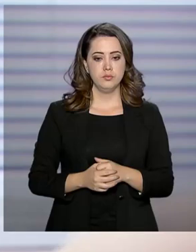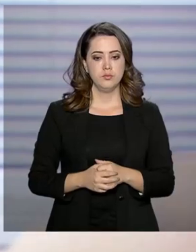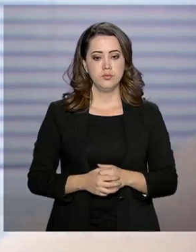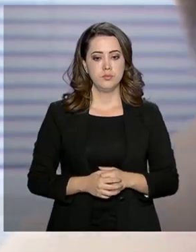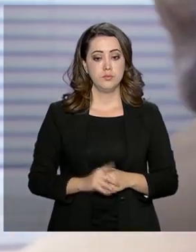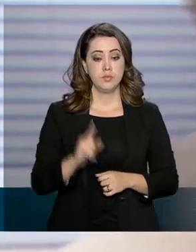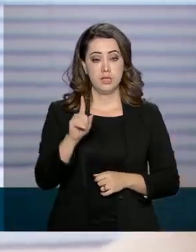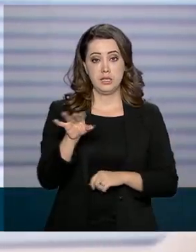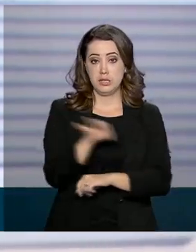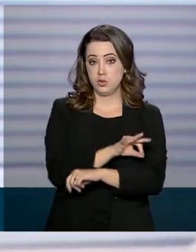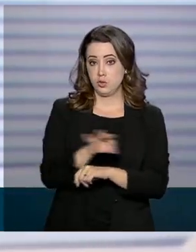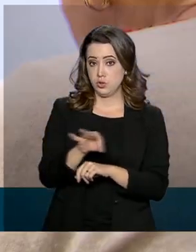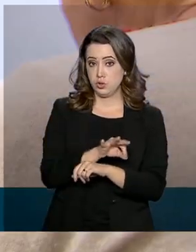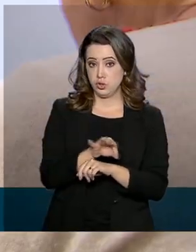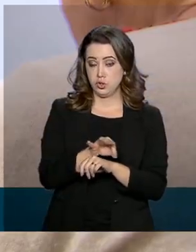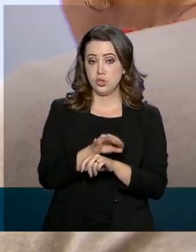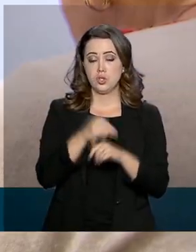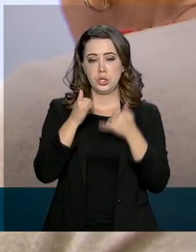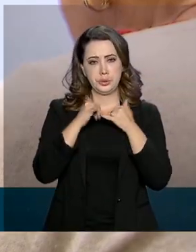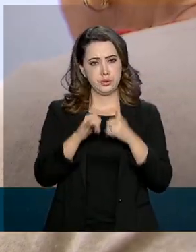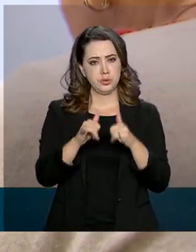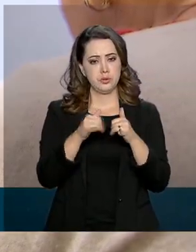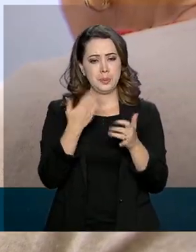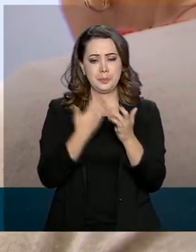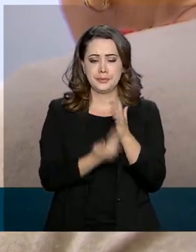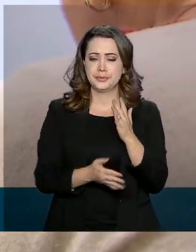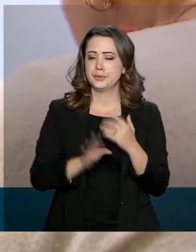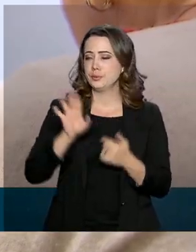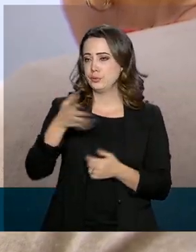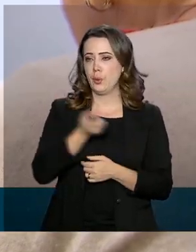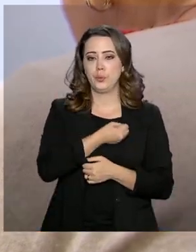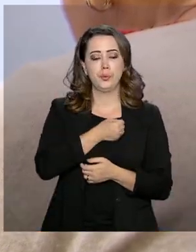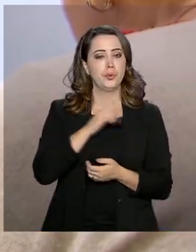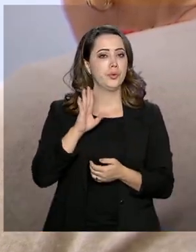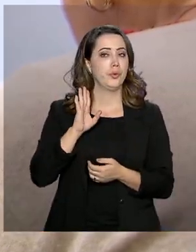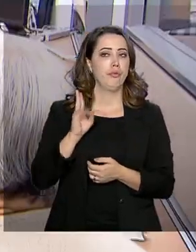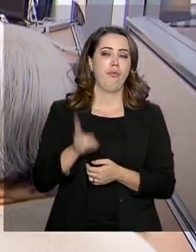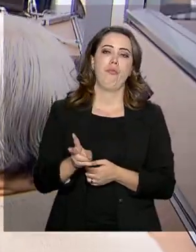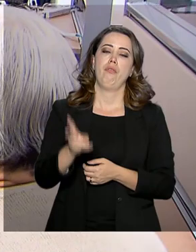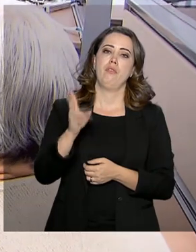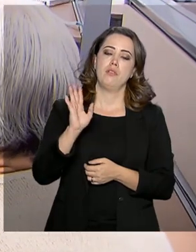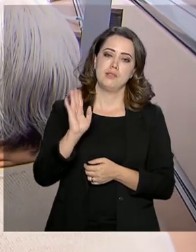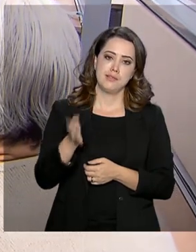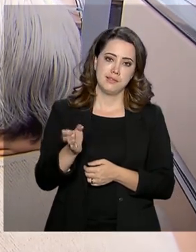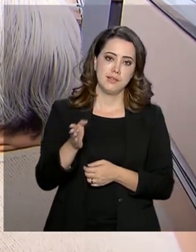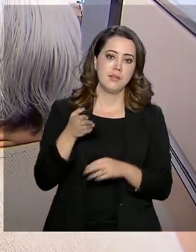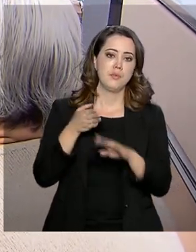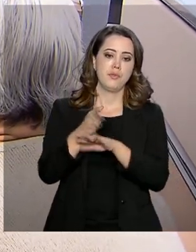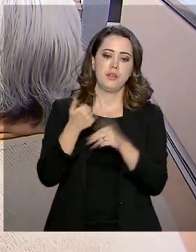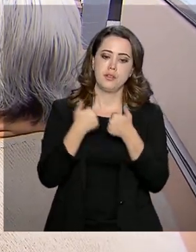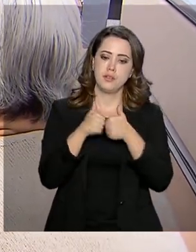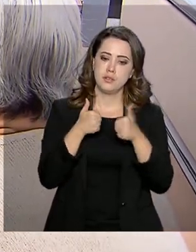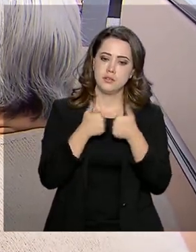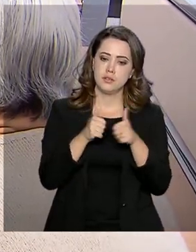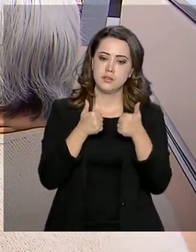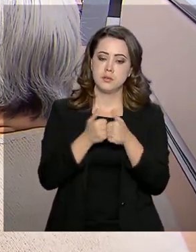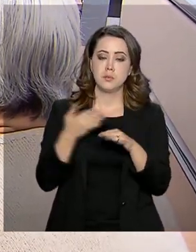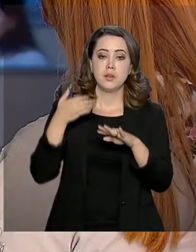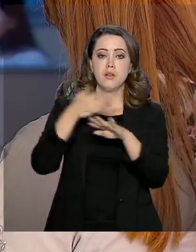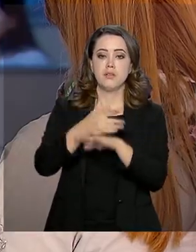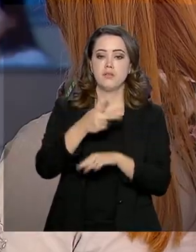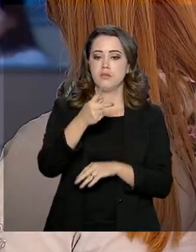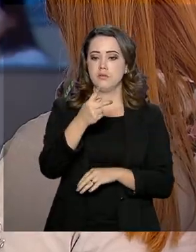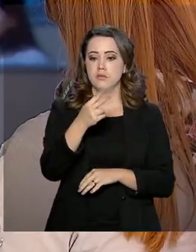Esse engenheiro eletrônico aposentado perdeu a conta de quantas vezes já gastou com transporte para vir ao